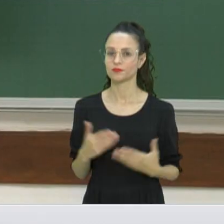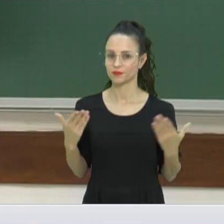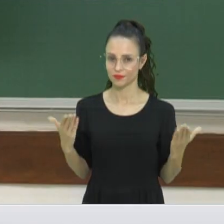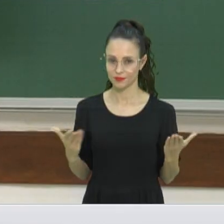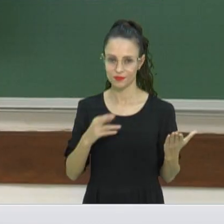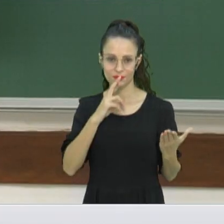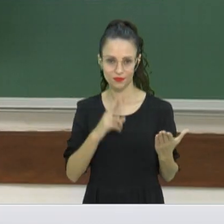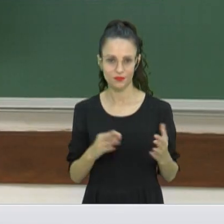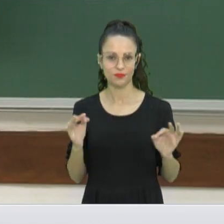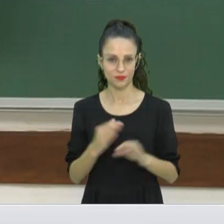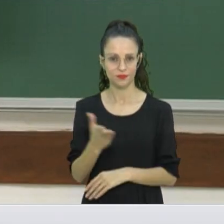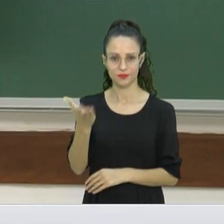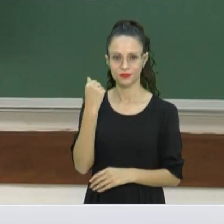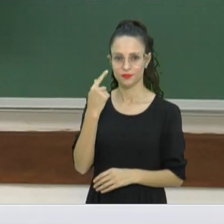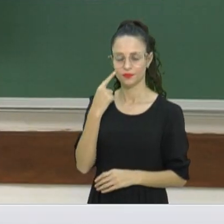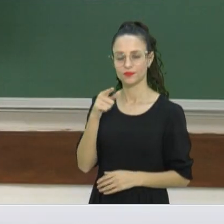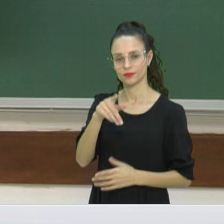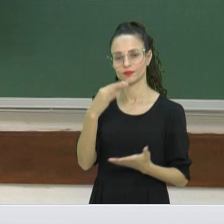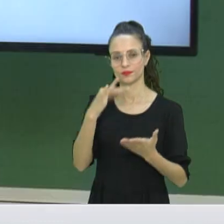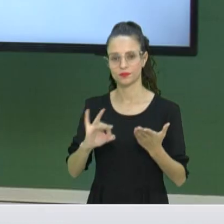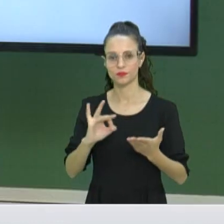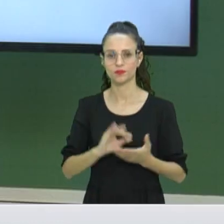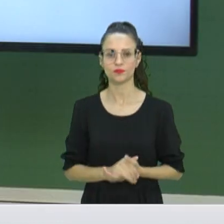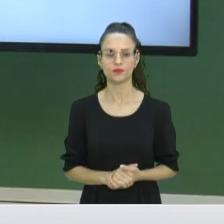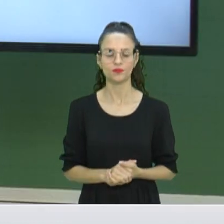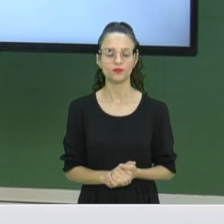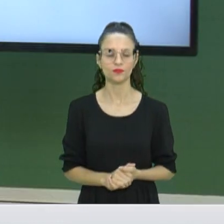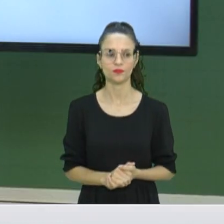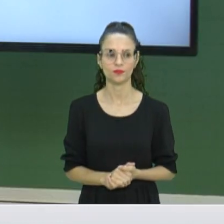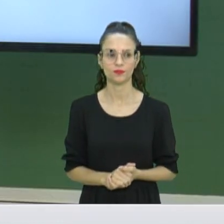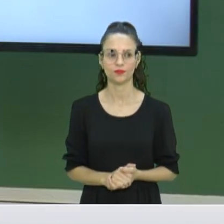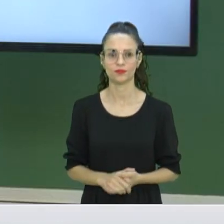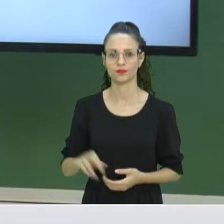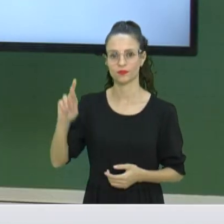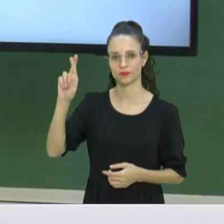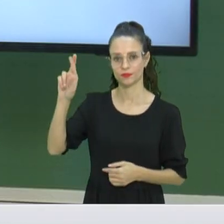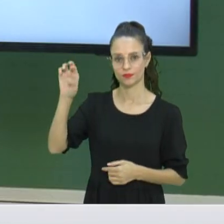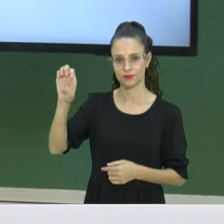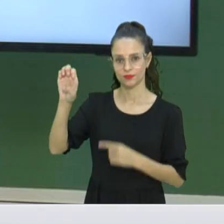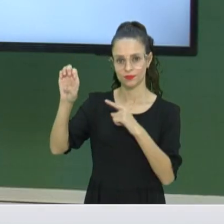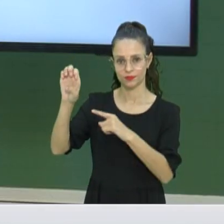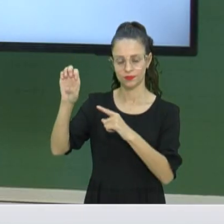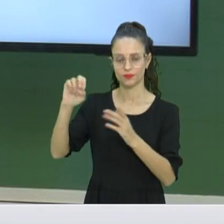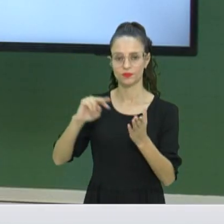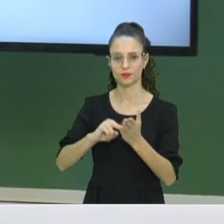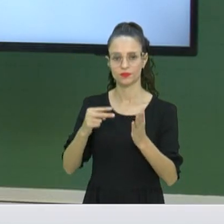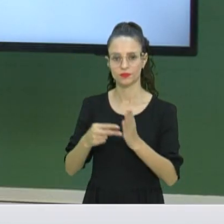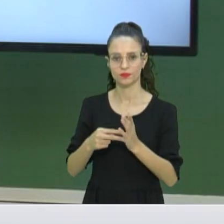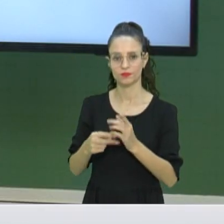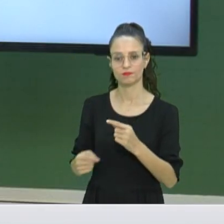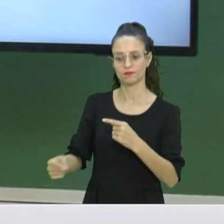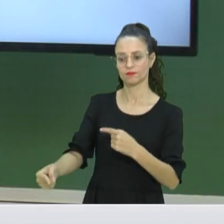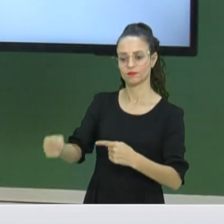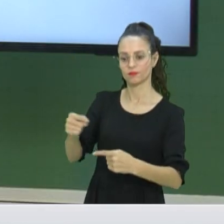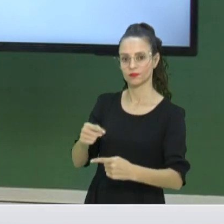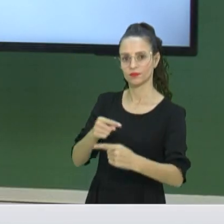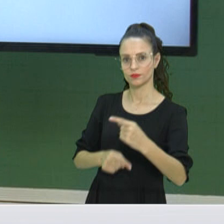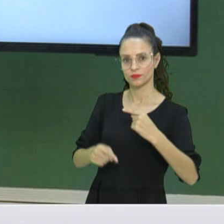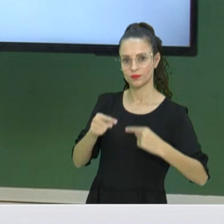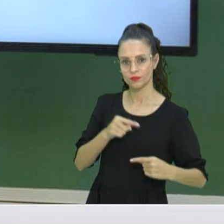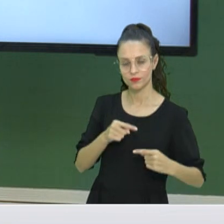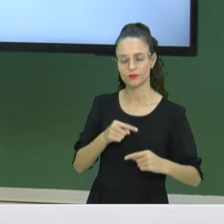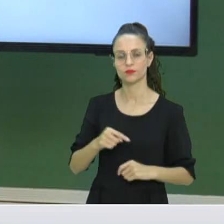E aí, respondeu? Vamos conferir então, ver se você acertou? Re significa movimento para trás.